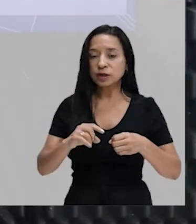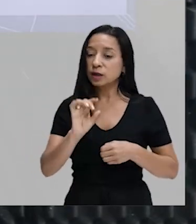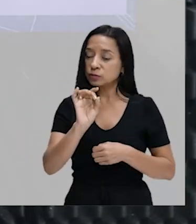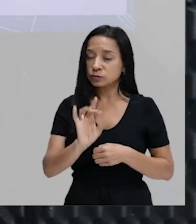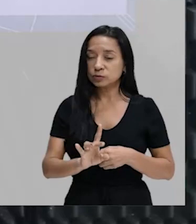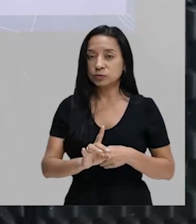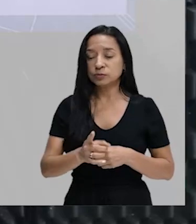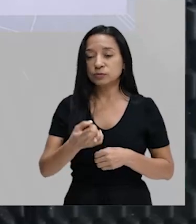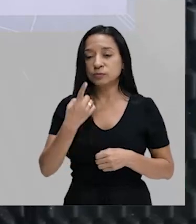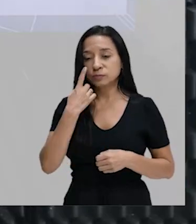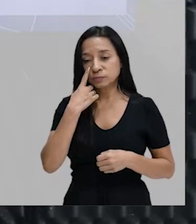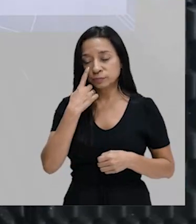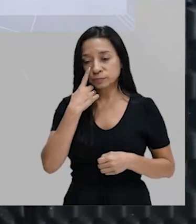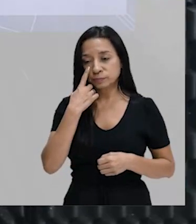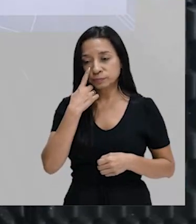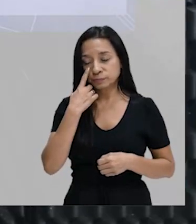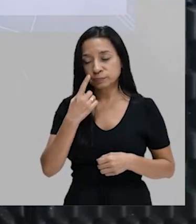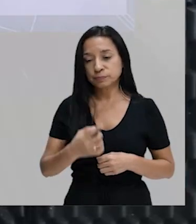que vocês possam